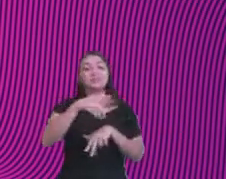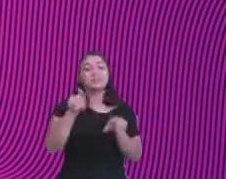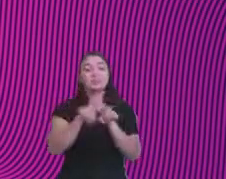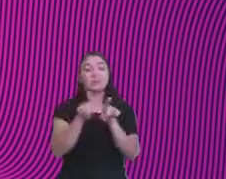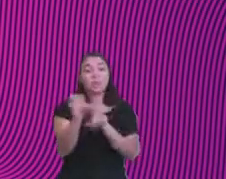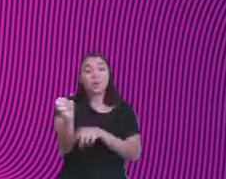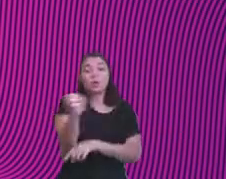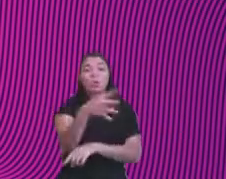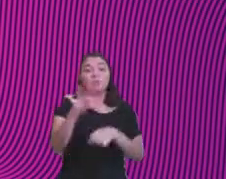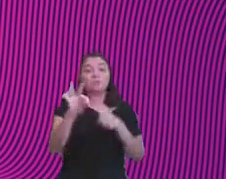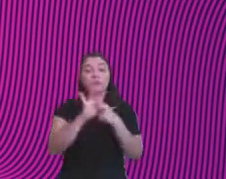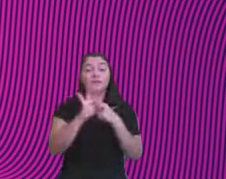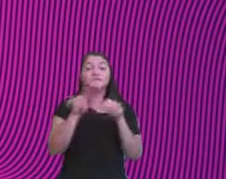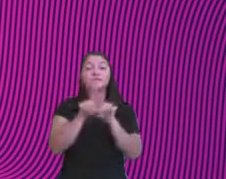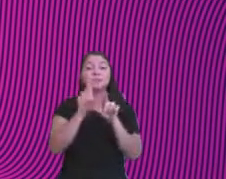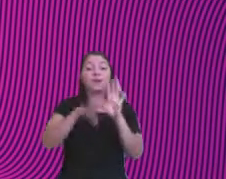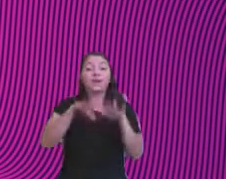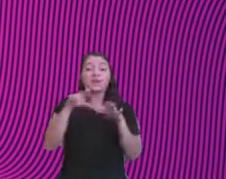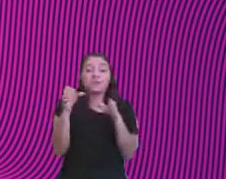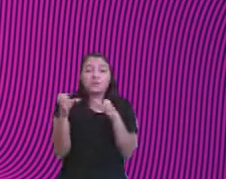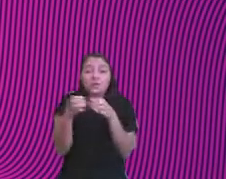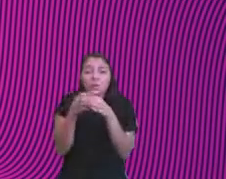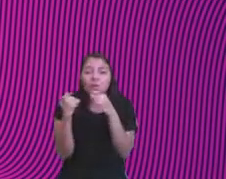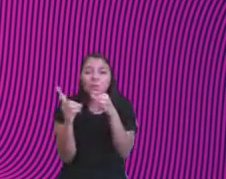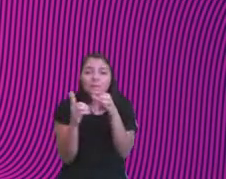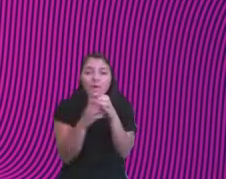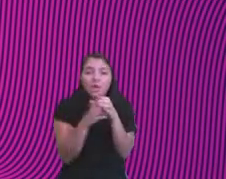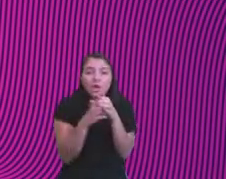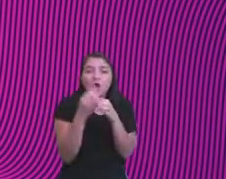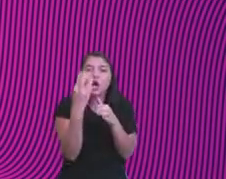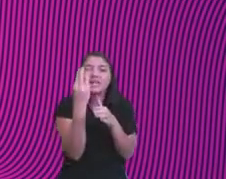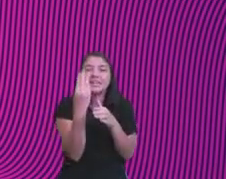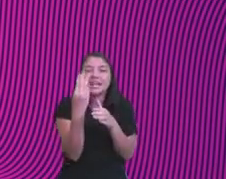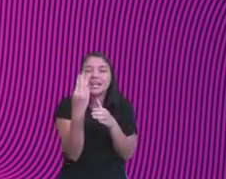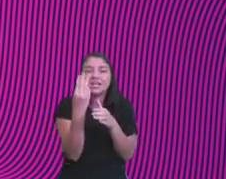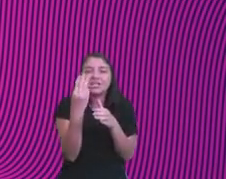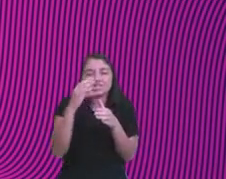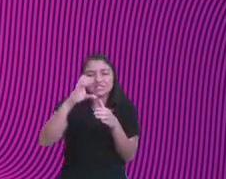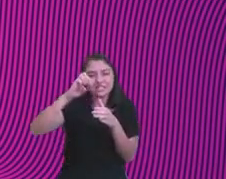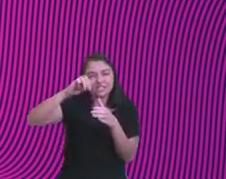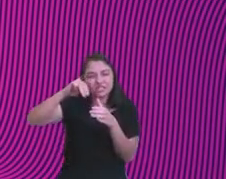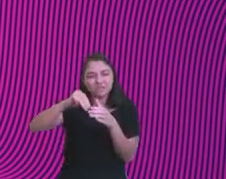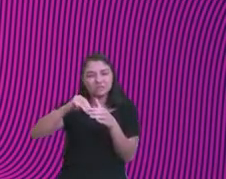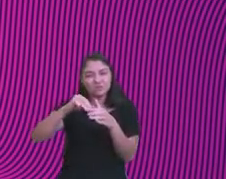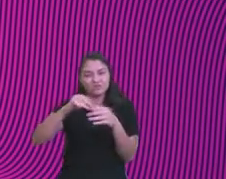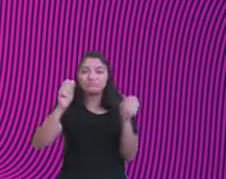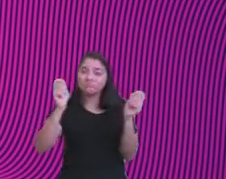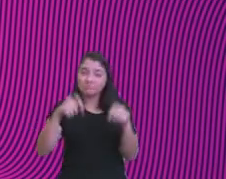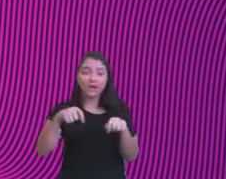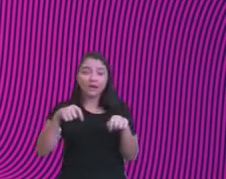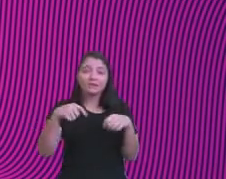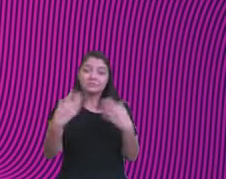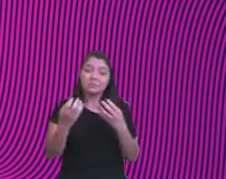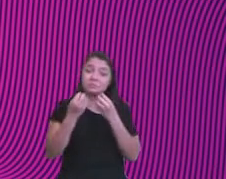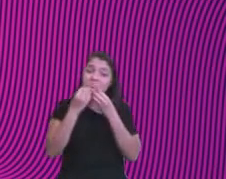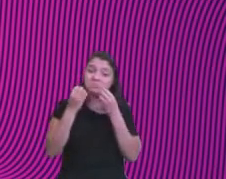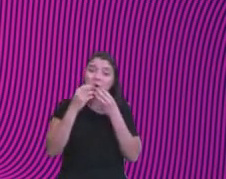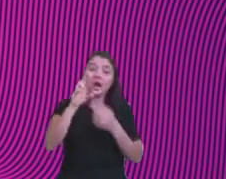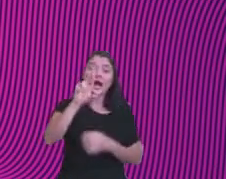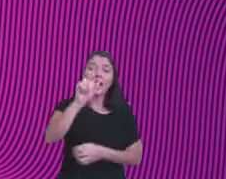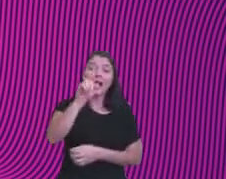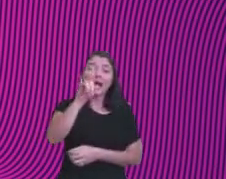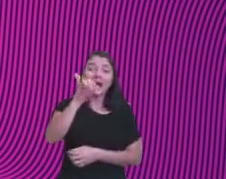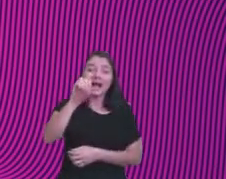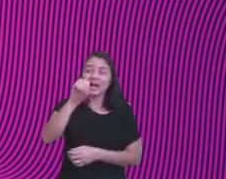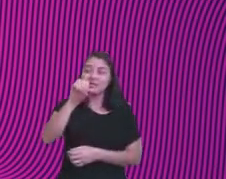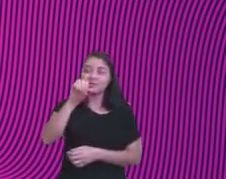3 centímetros, talvez o André possa comentar, que para esse caso, sim, a radioablação está muito bem indicada, porque em relação